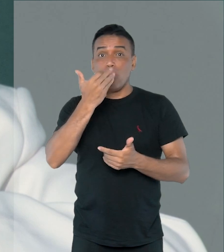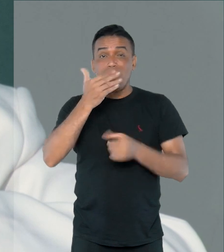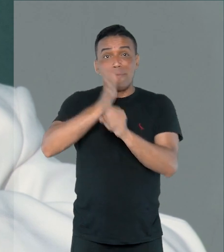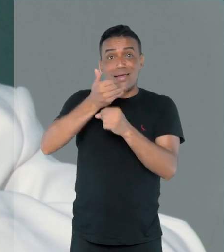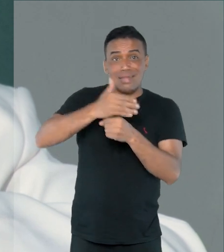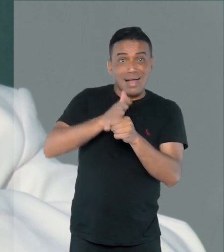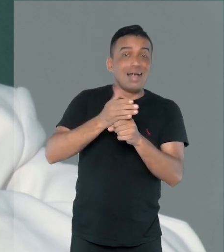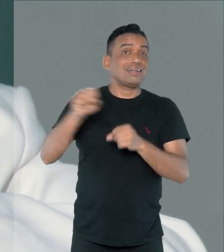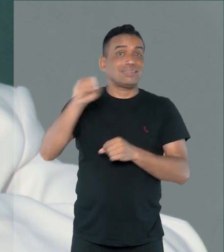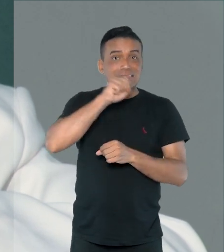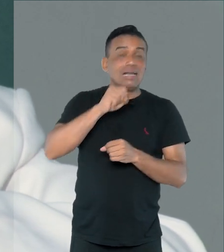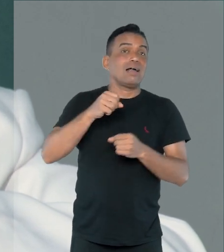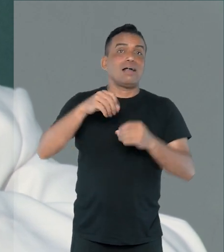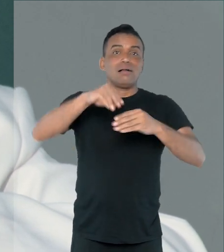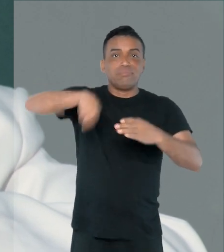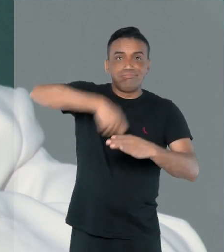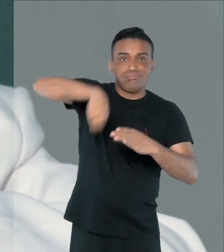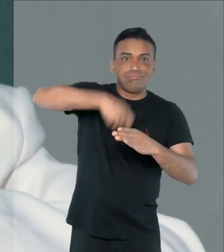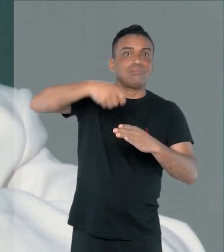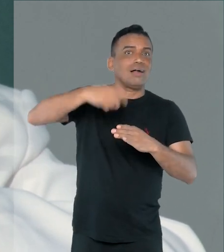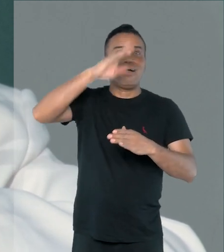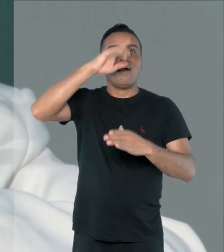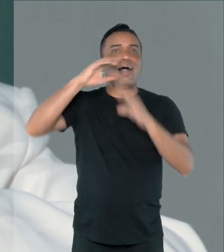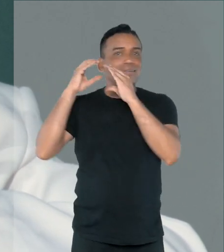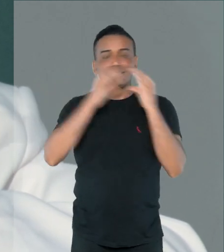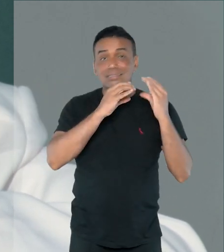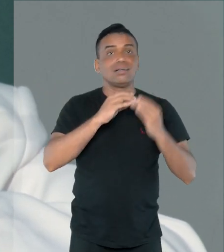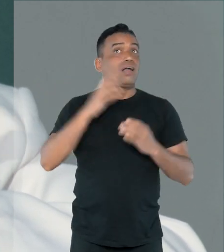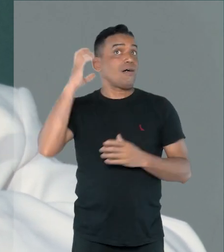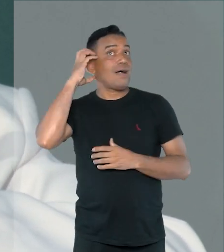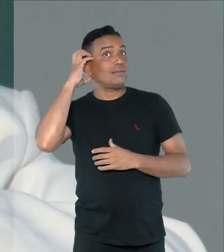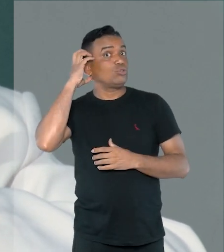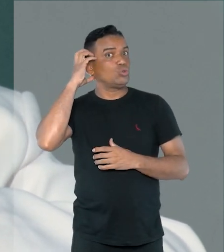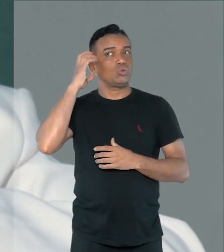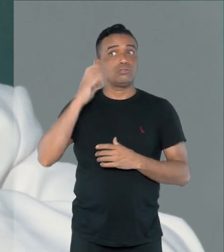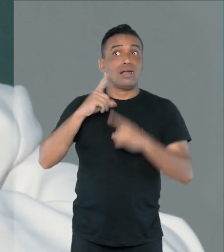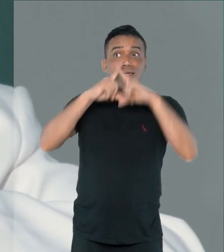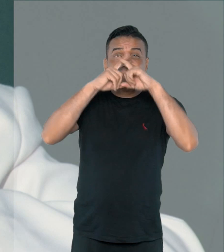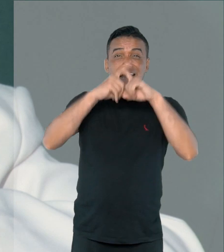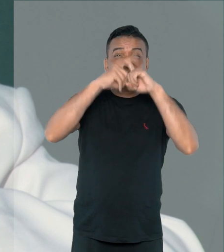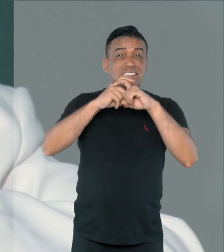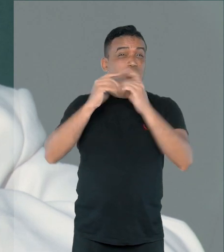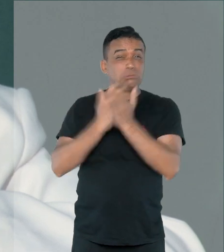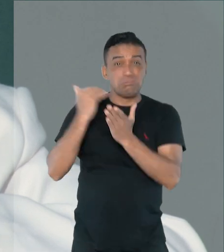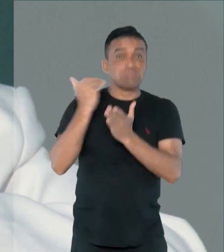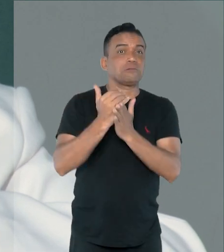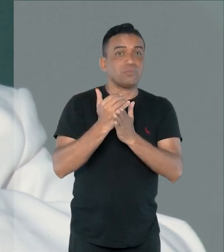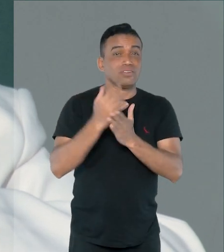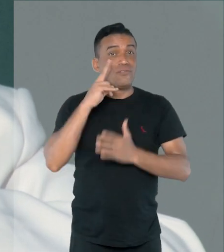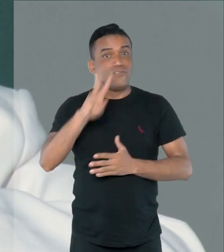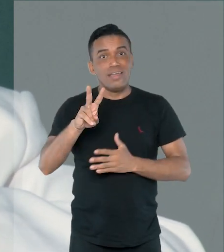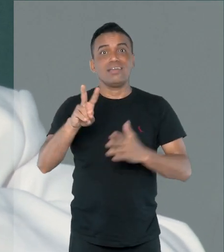as informações dos avanços nazistas, vendo os parentes serem dispersados. Os parentes